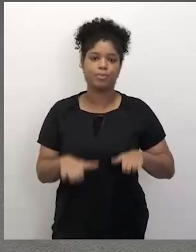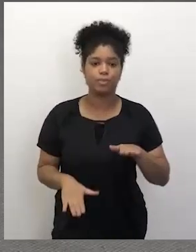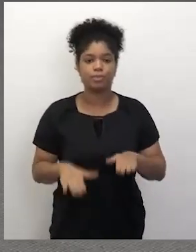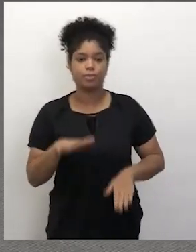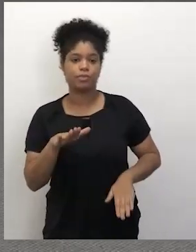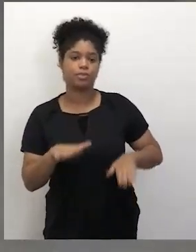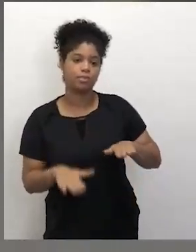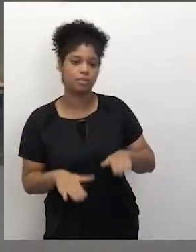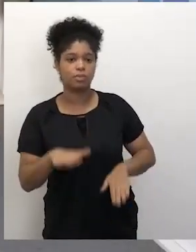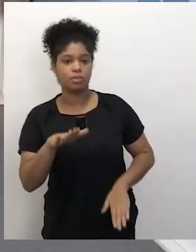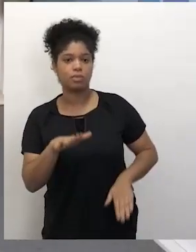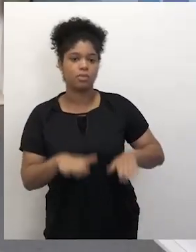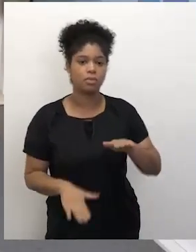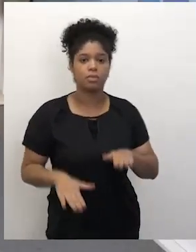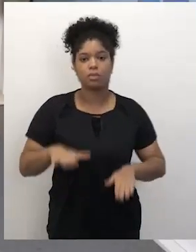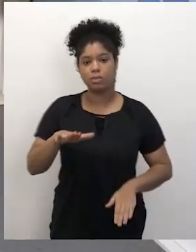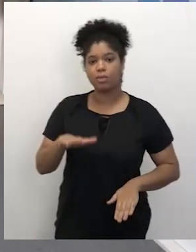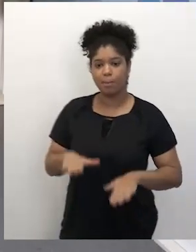Um, dois. Solta tudo.